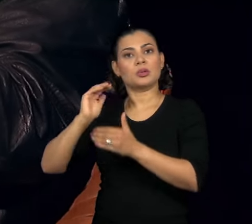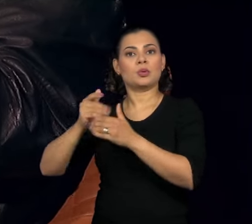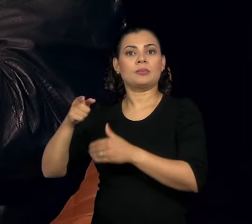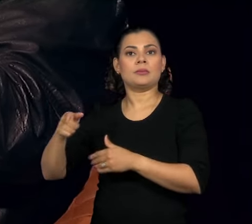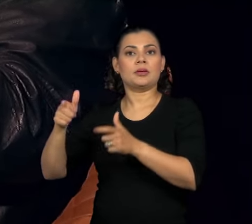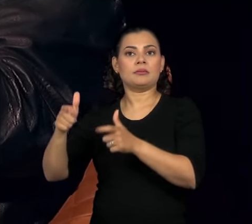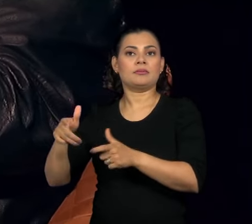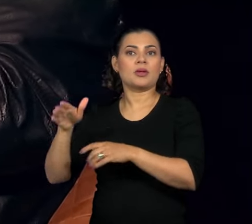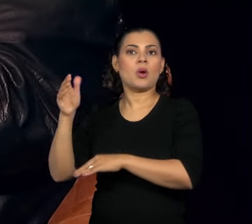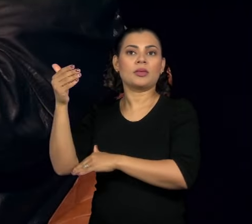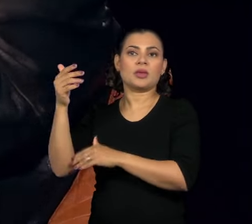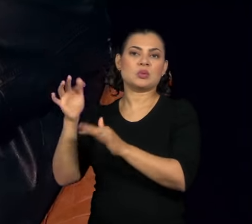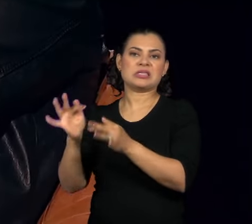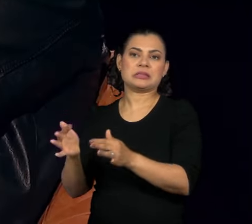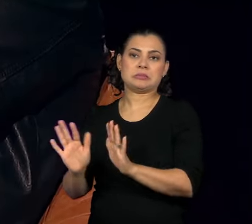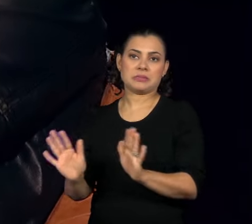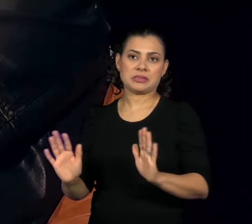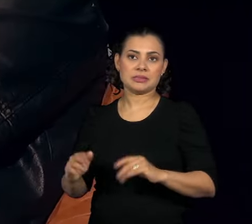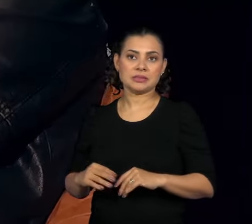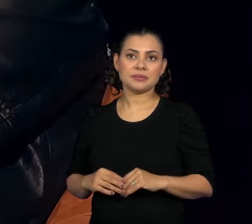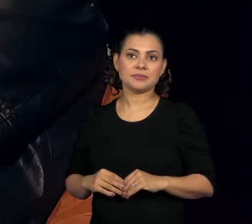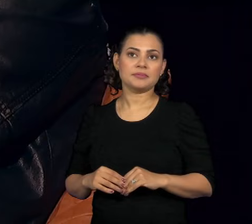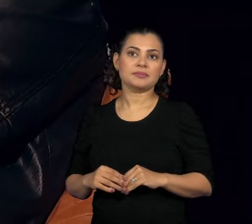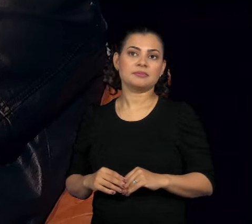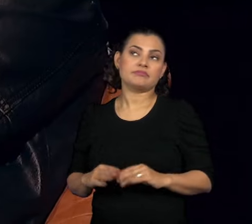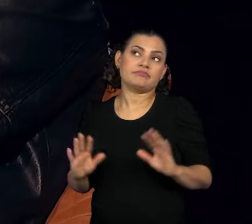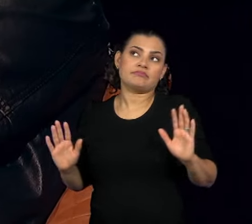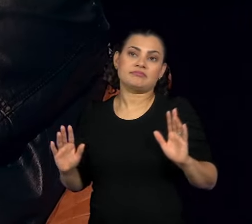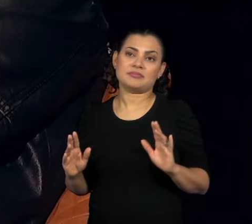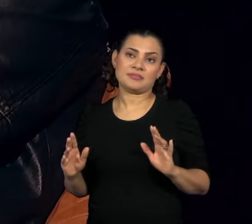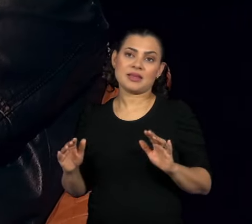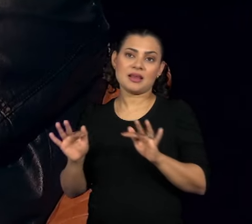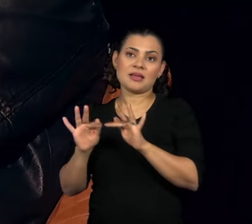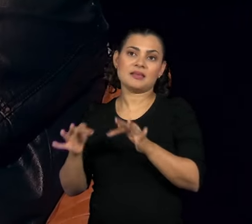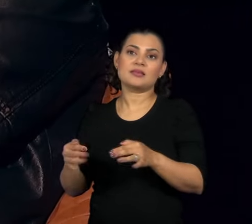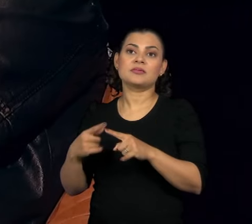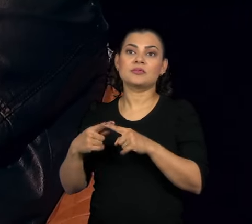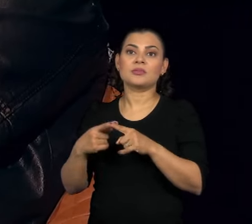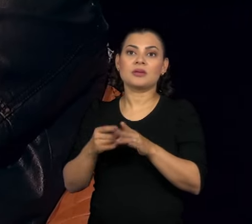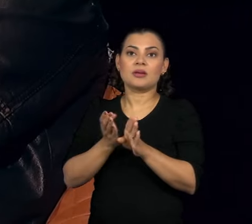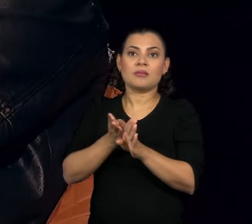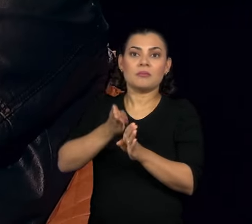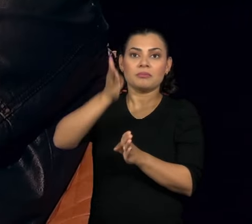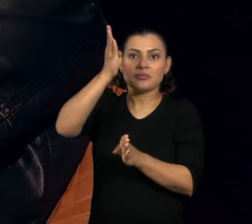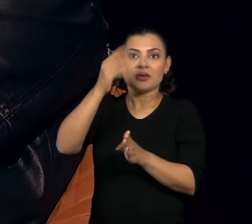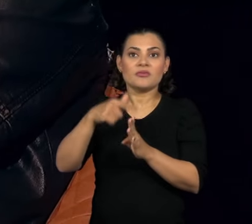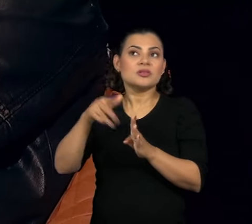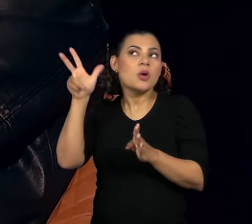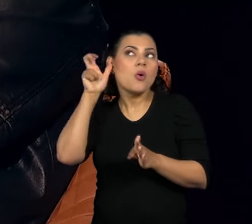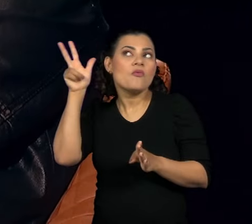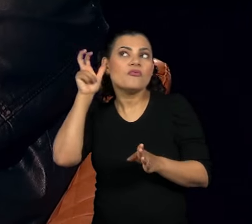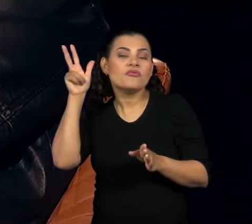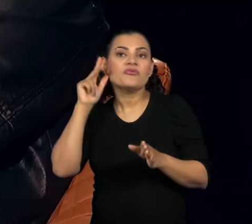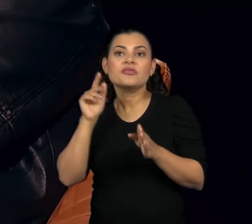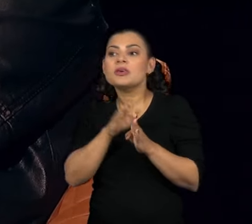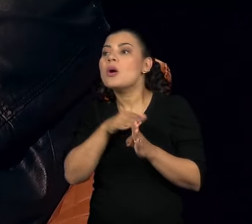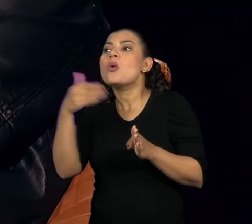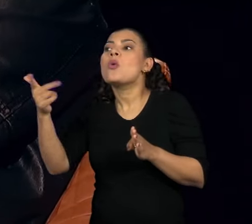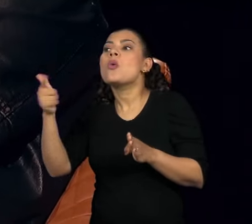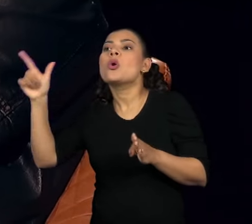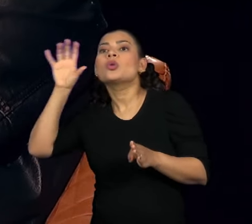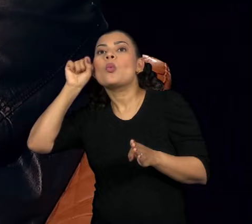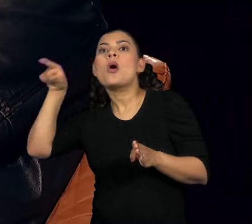num hotelzinho desses, que as paredes eram muito finas e você ouvia tudo o que estava acontecendo no outro quarto,